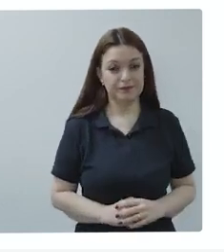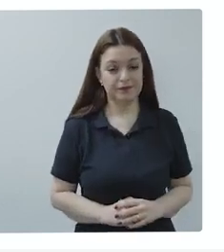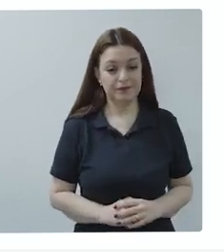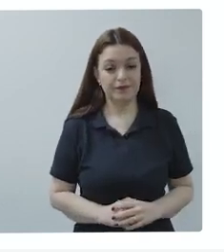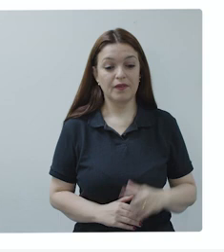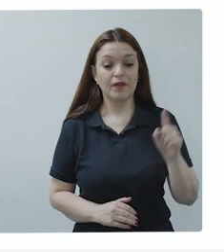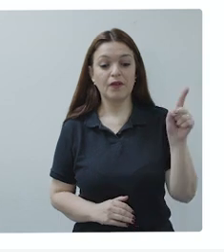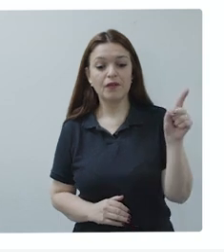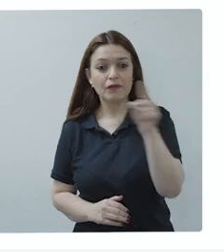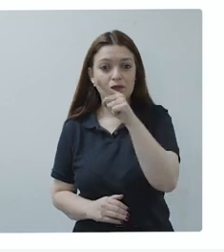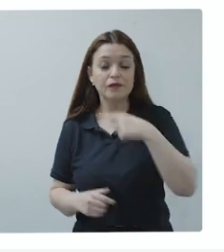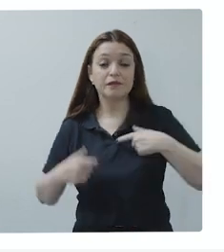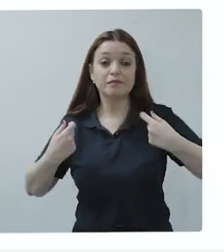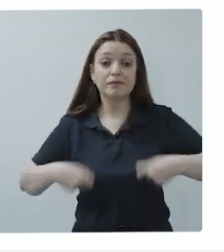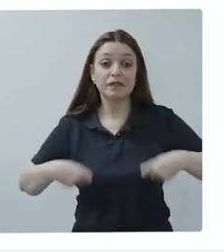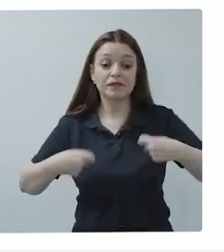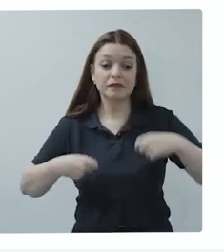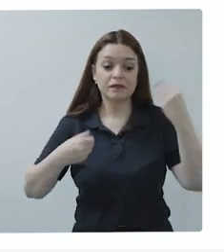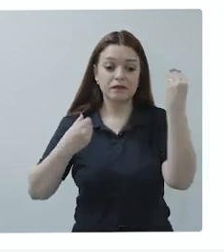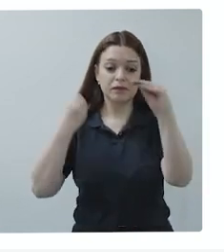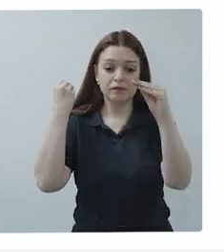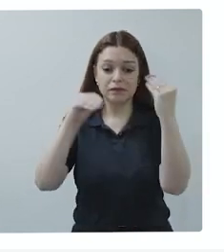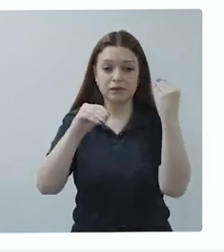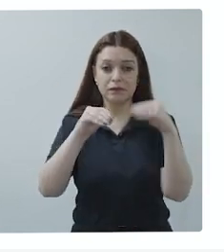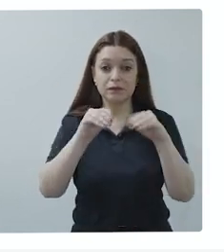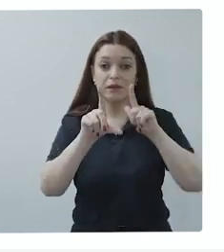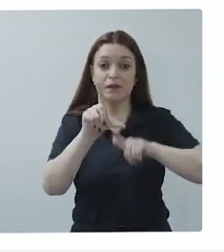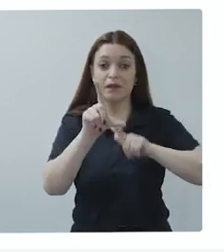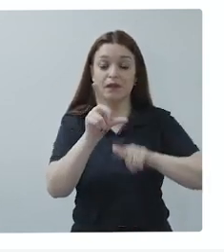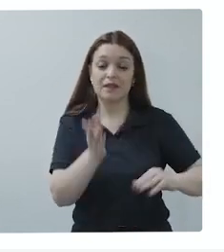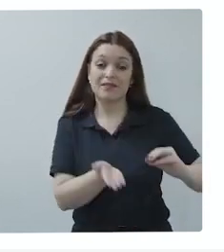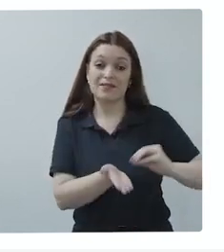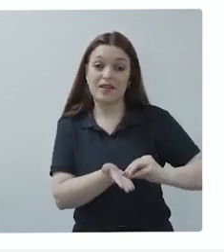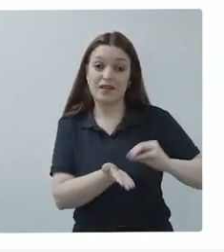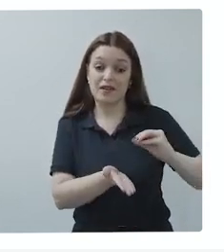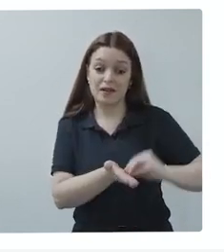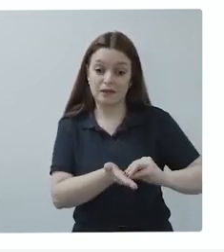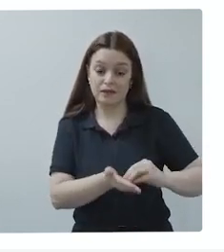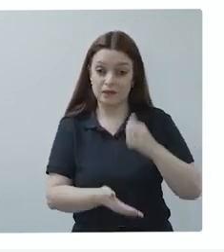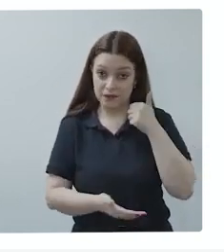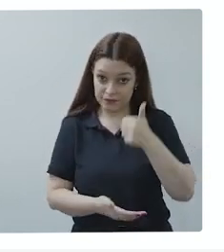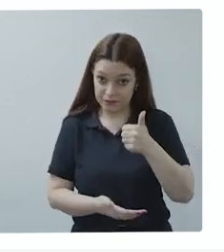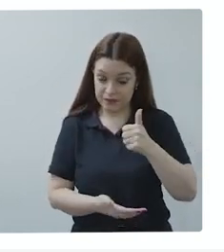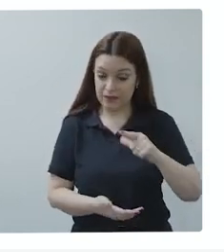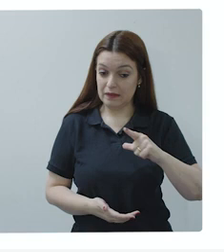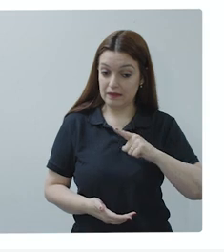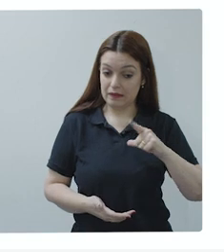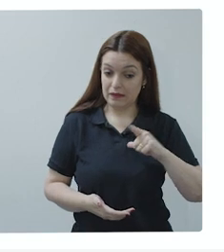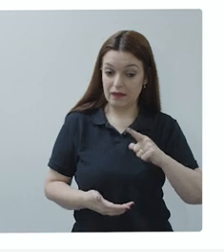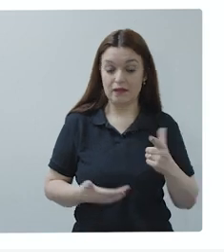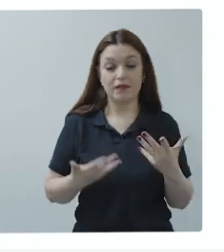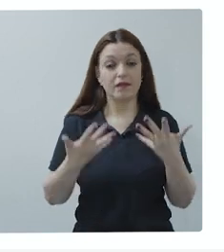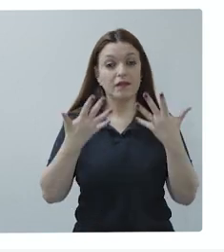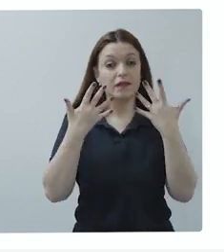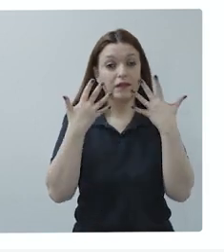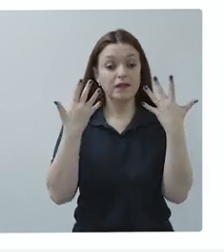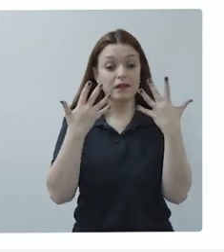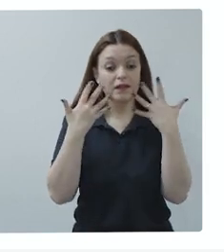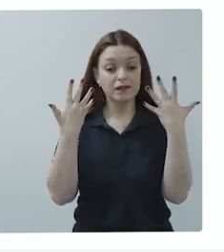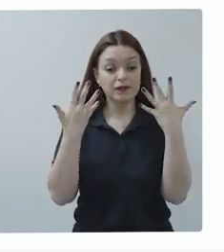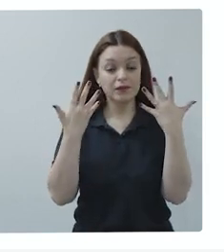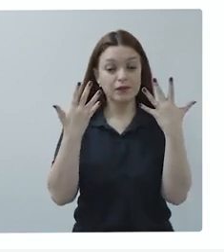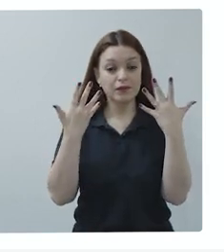Vocês precisam completar a cruzadinha. Eu tenho a palavra gato e